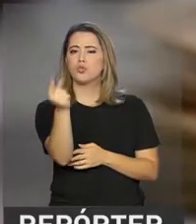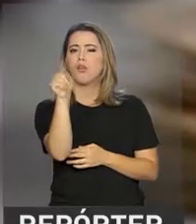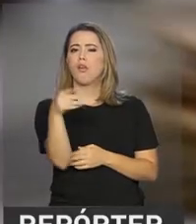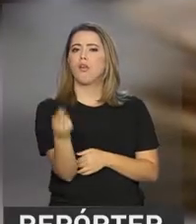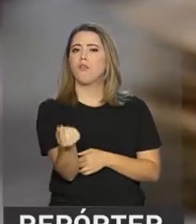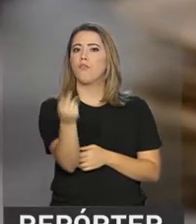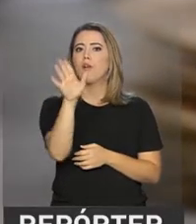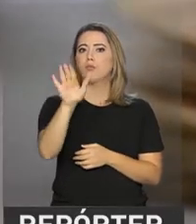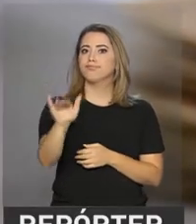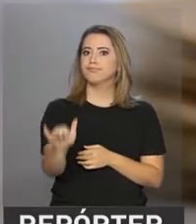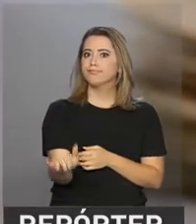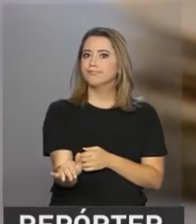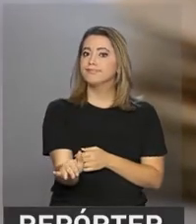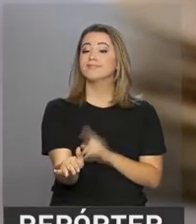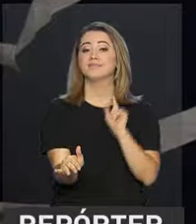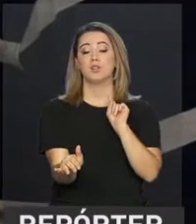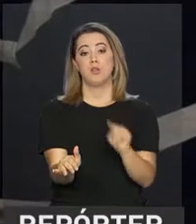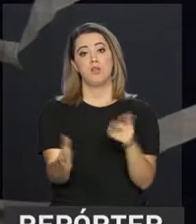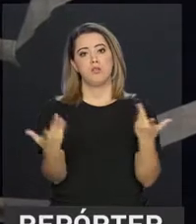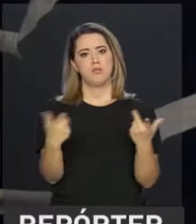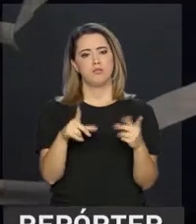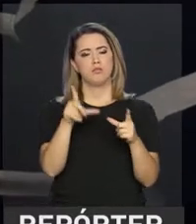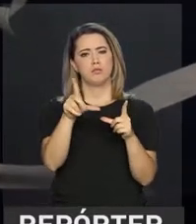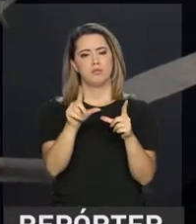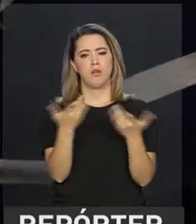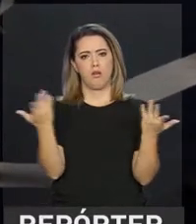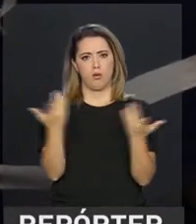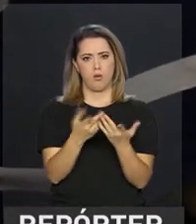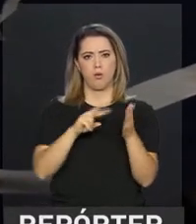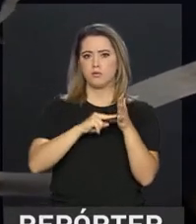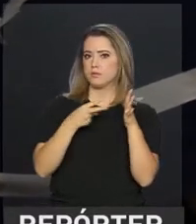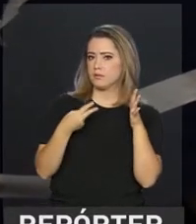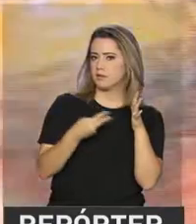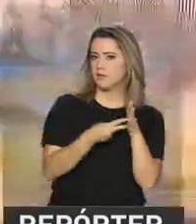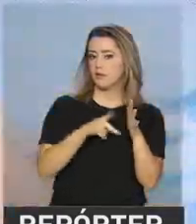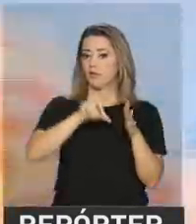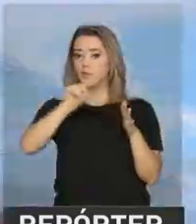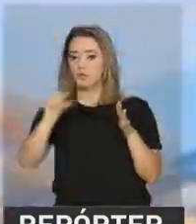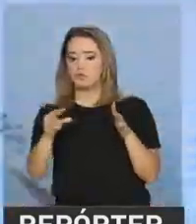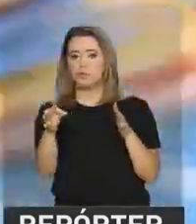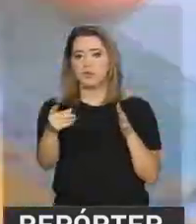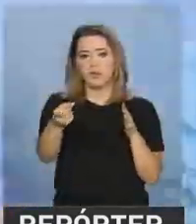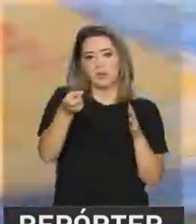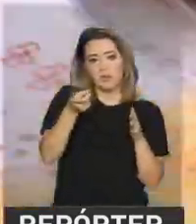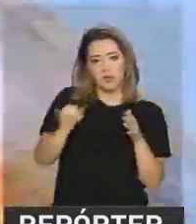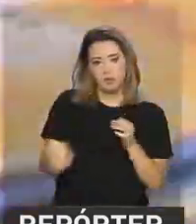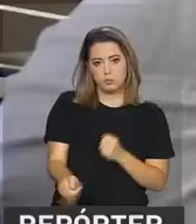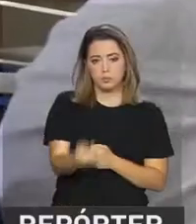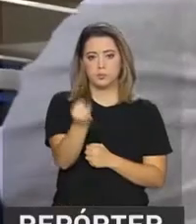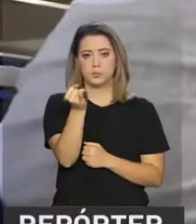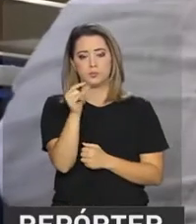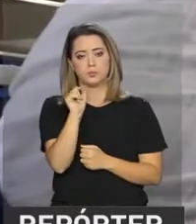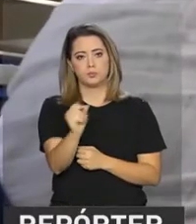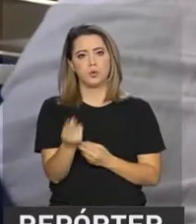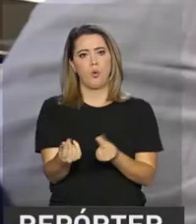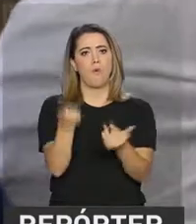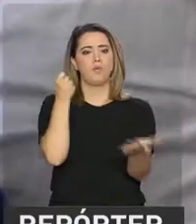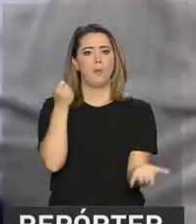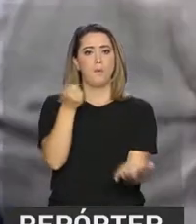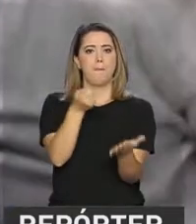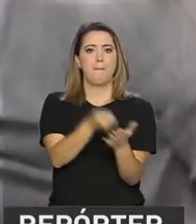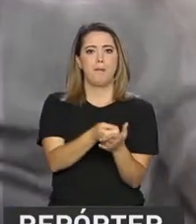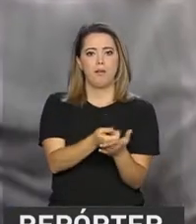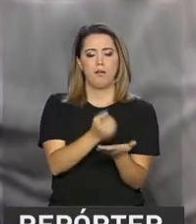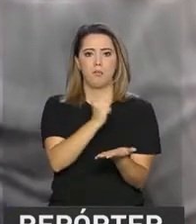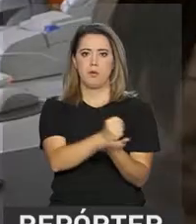custando menos com a definição da queda na taxa básica de juros da economia a taxa selic o valor pago para